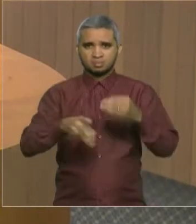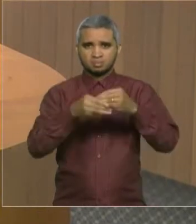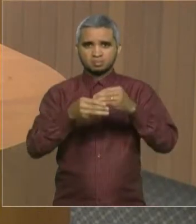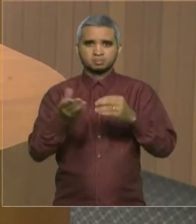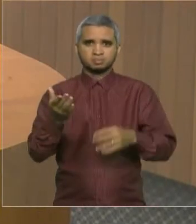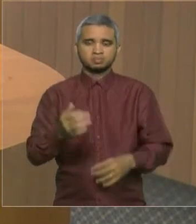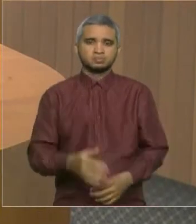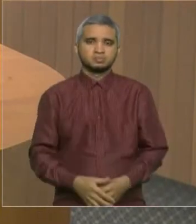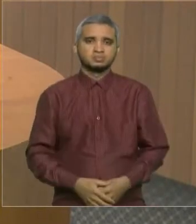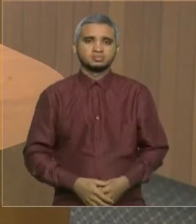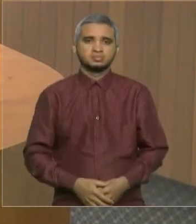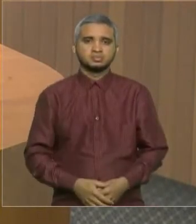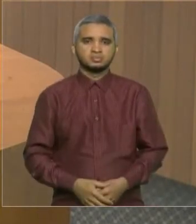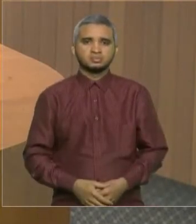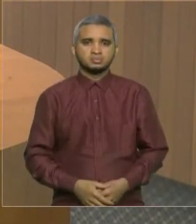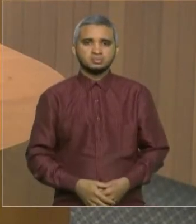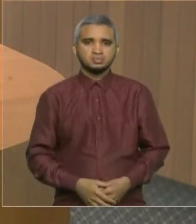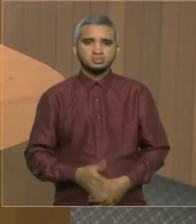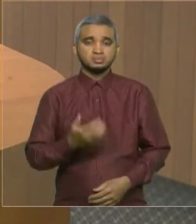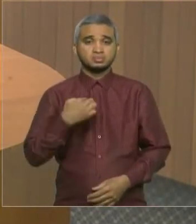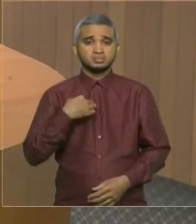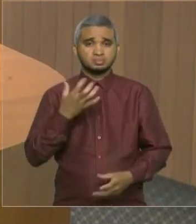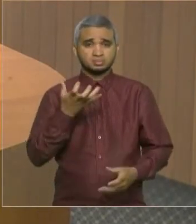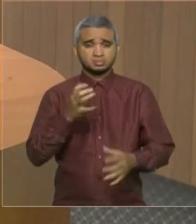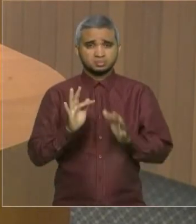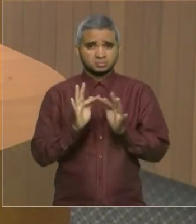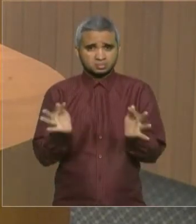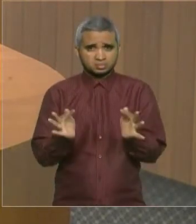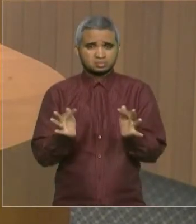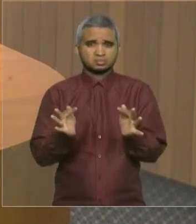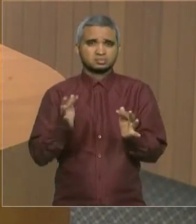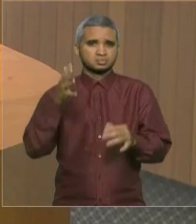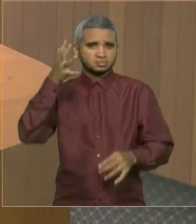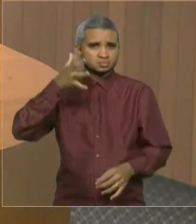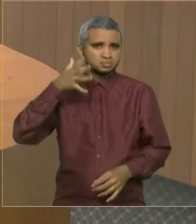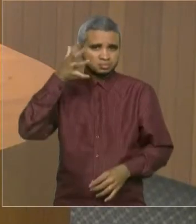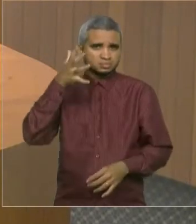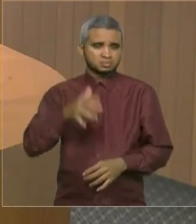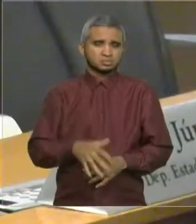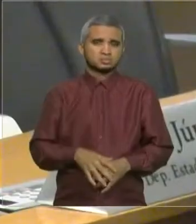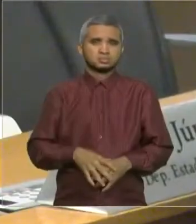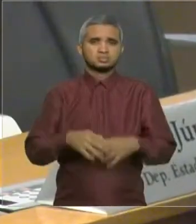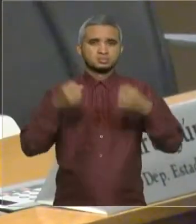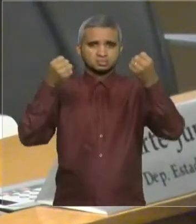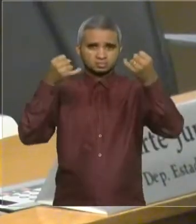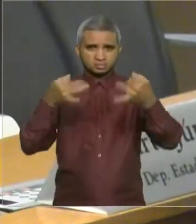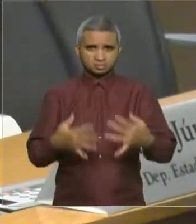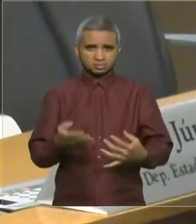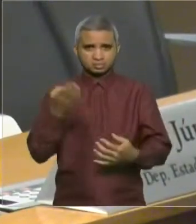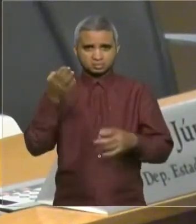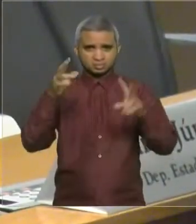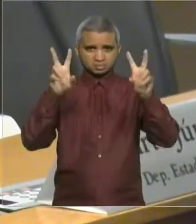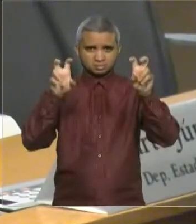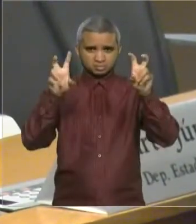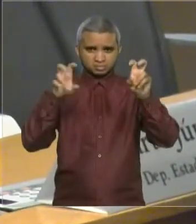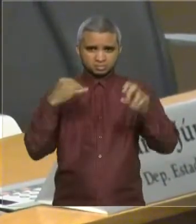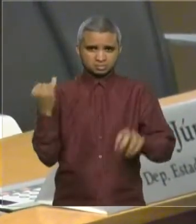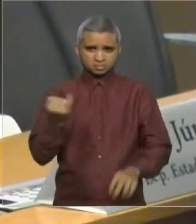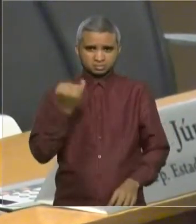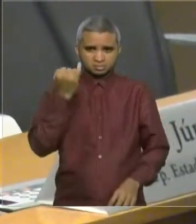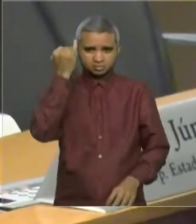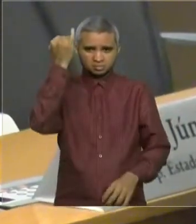comentário. Primeiramente, parabenizar por utilizar a tribuna para destacar esse assunto de extrema importância e relevância, pois trata-se de um